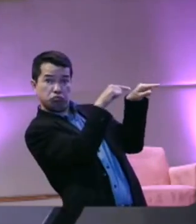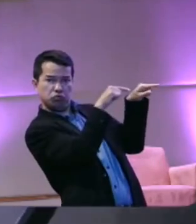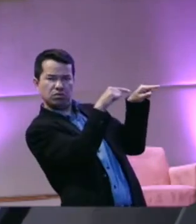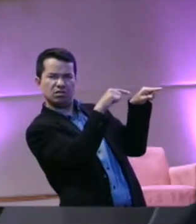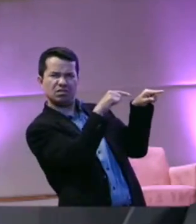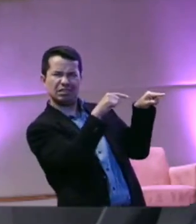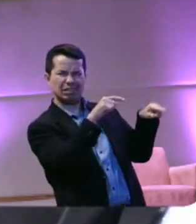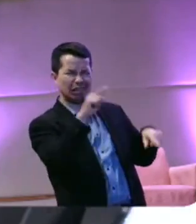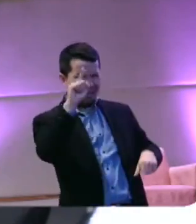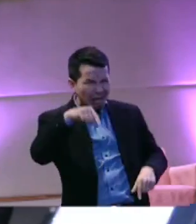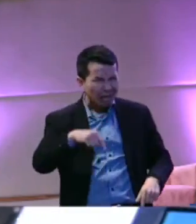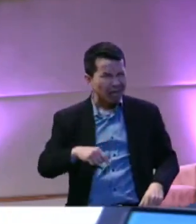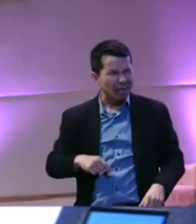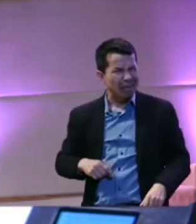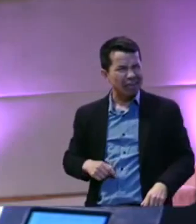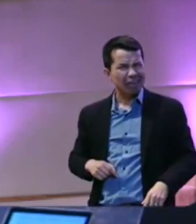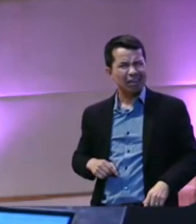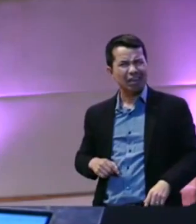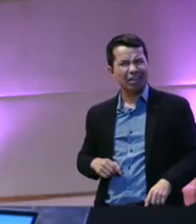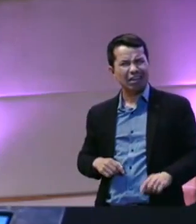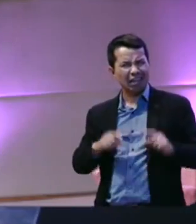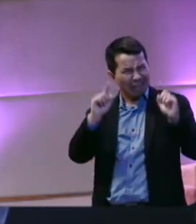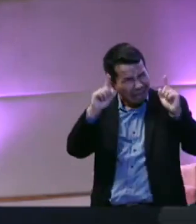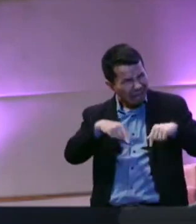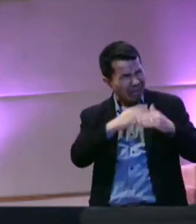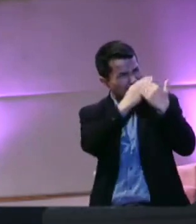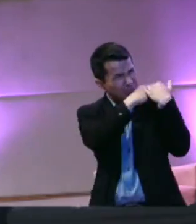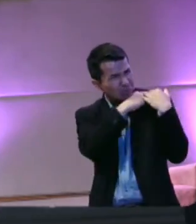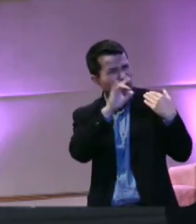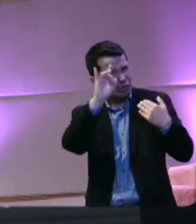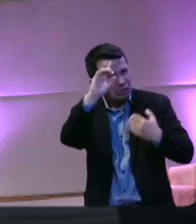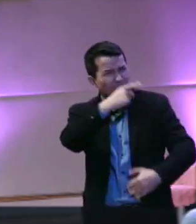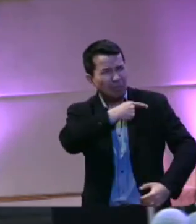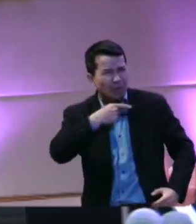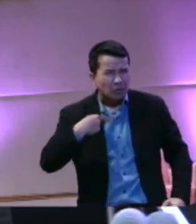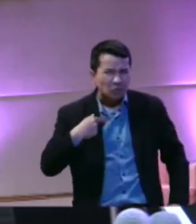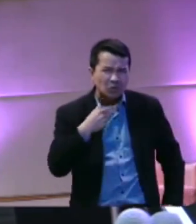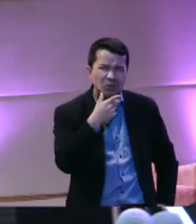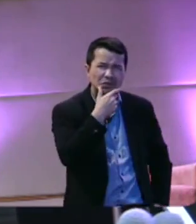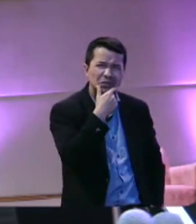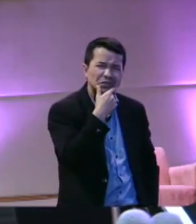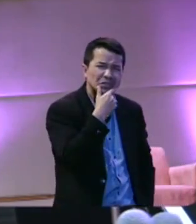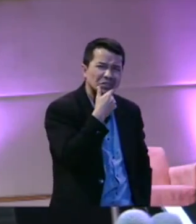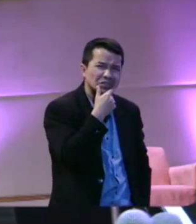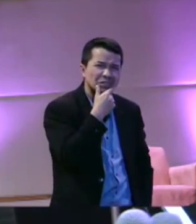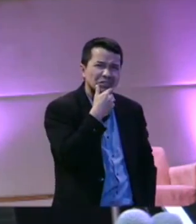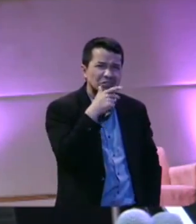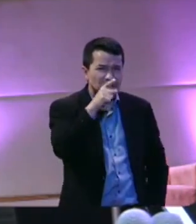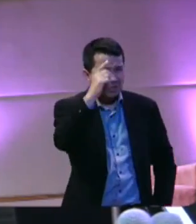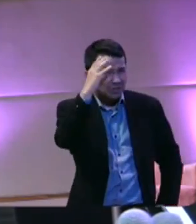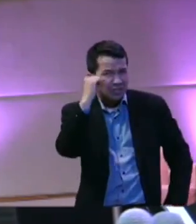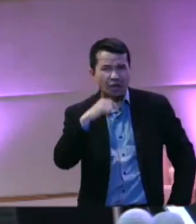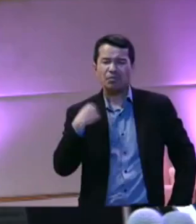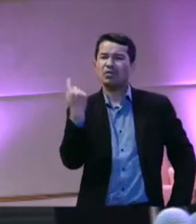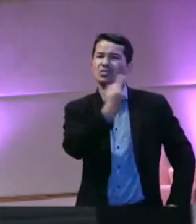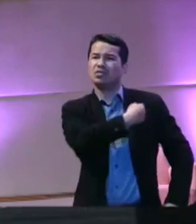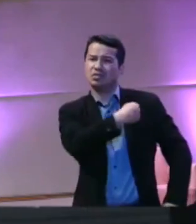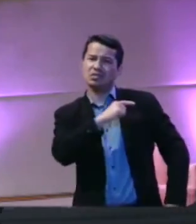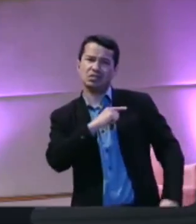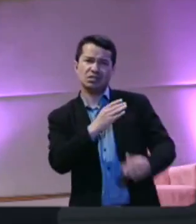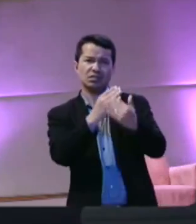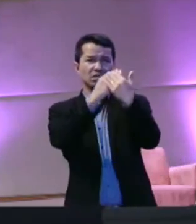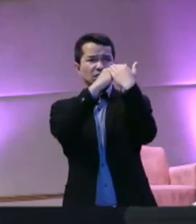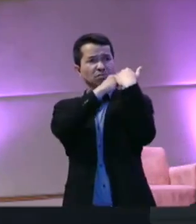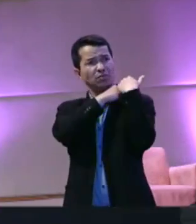Como que nós nos movemos vendo essa manifestação? Há uma responsabilidade que pesa no meu ombro e no